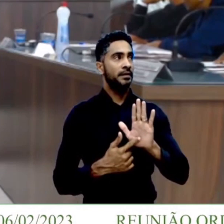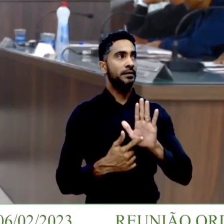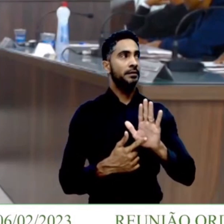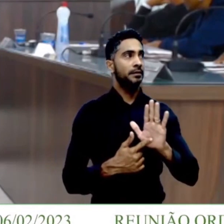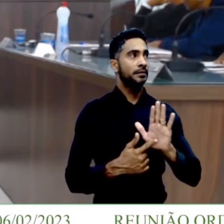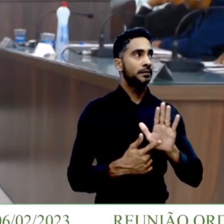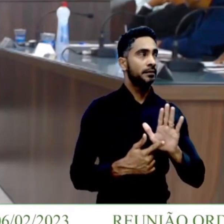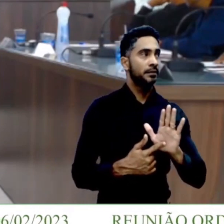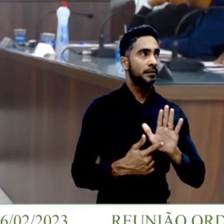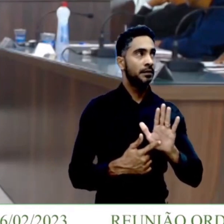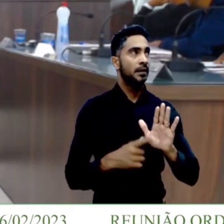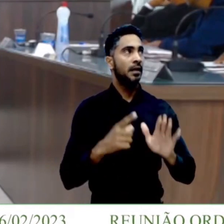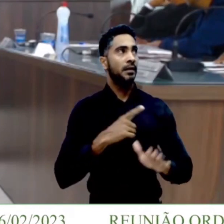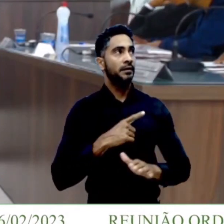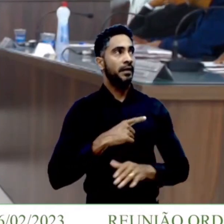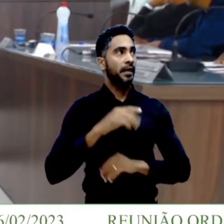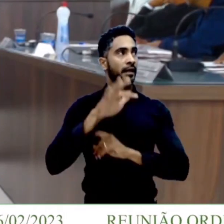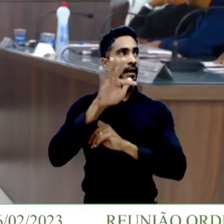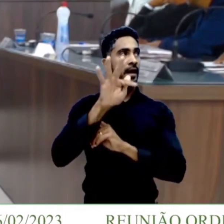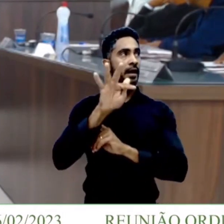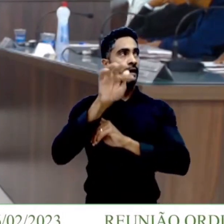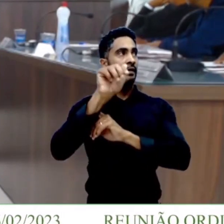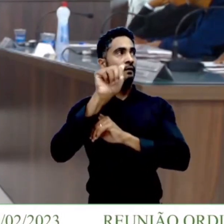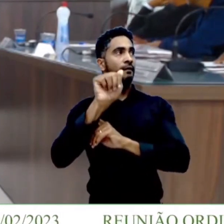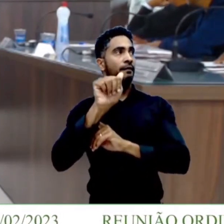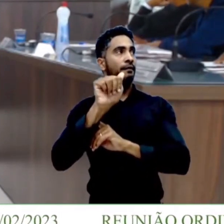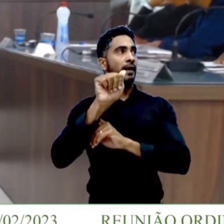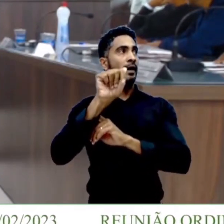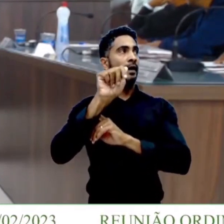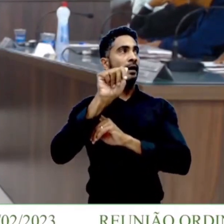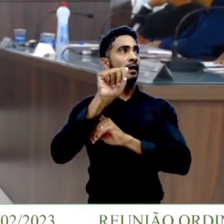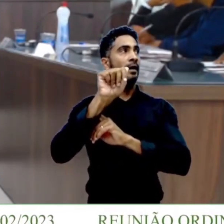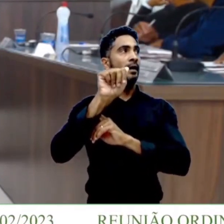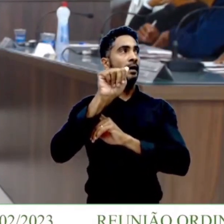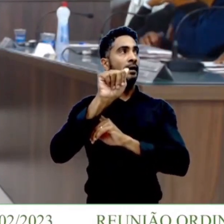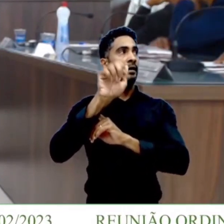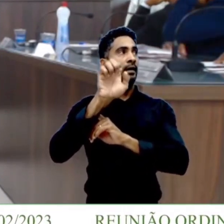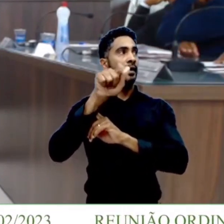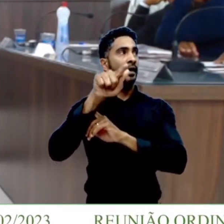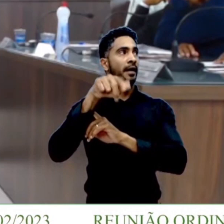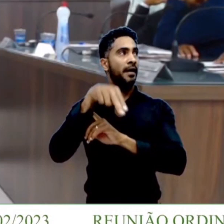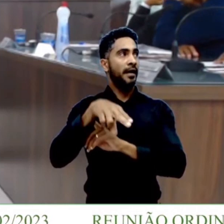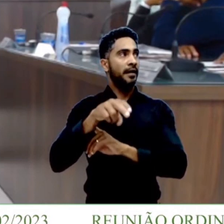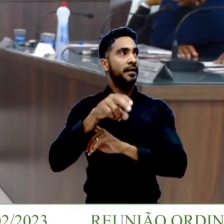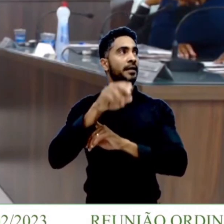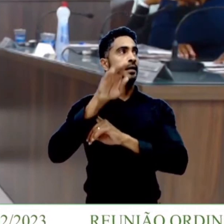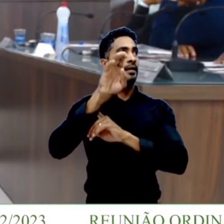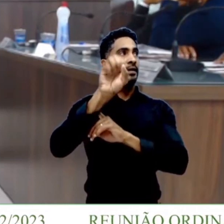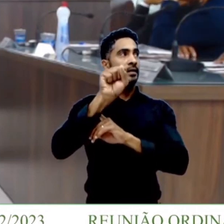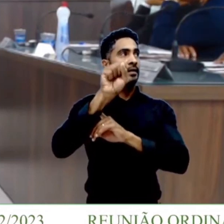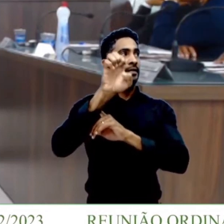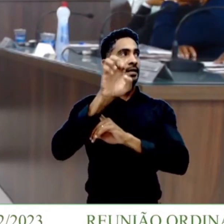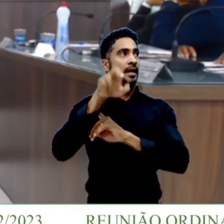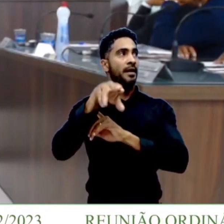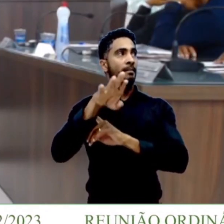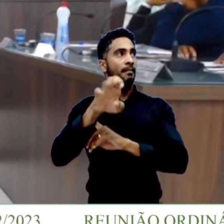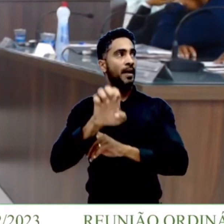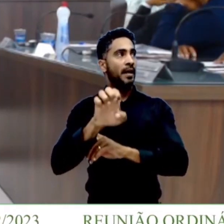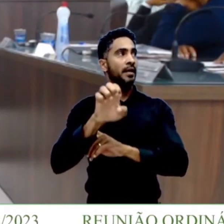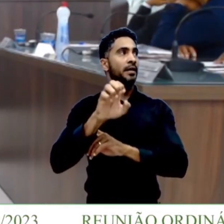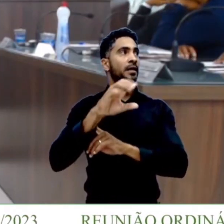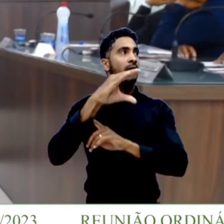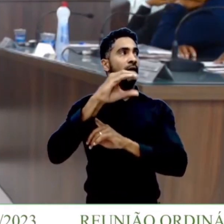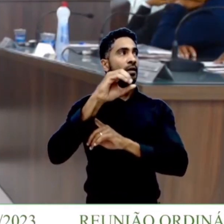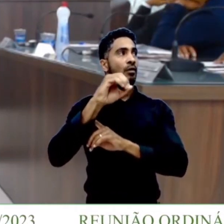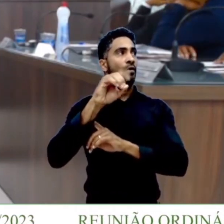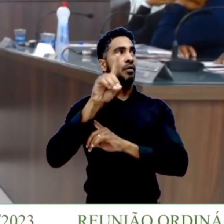dessa edição, nós temos a FAENG, que é a Federação da Agricultura do Estado de Minas Gerais, o SEBRAE, a Codevas e a Rota da